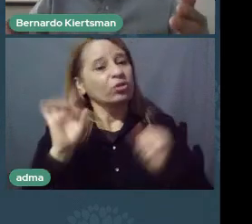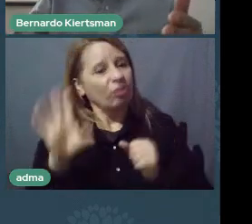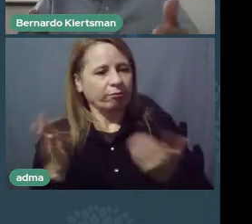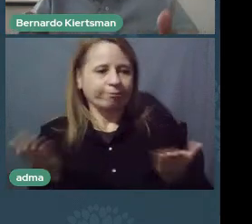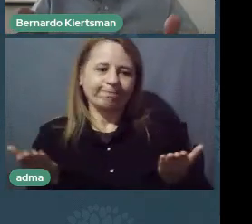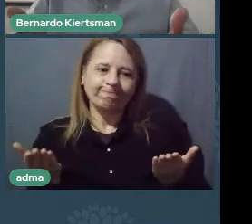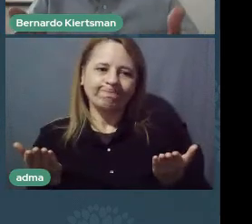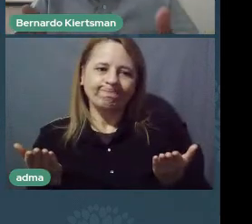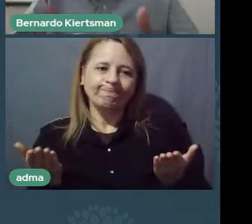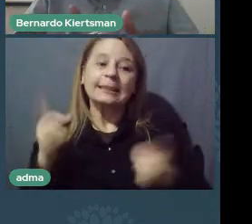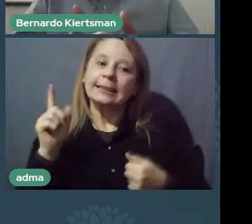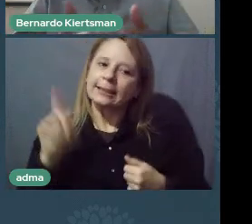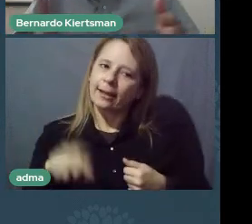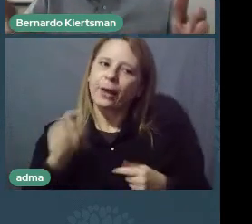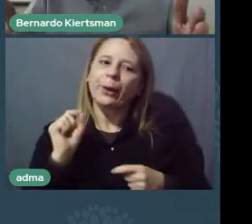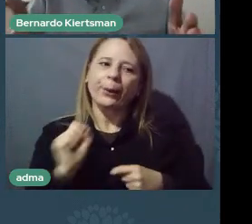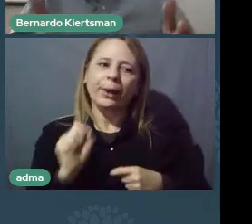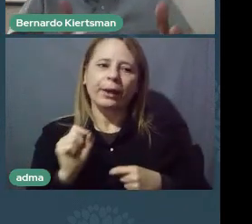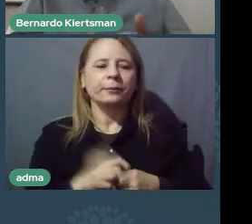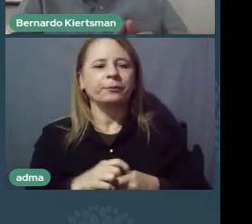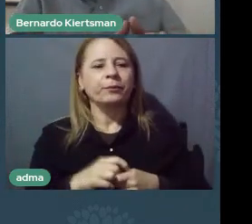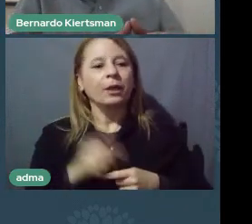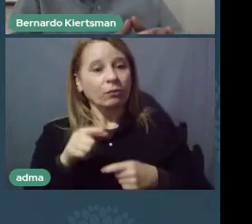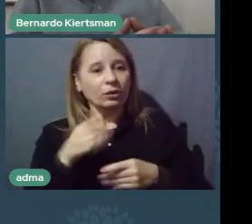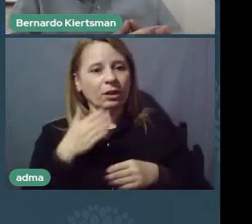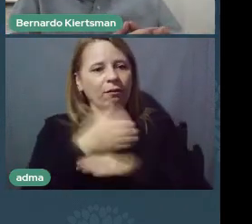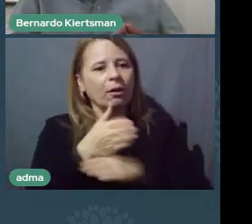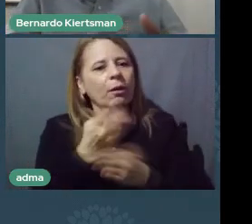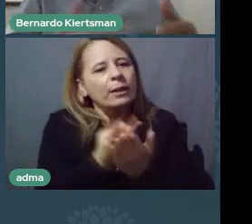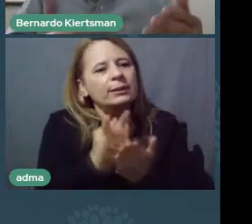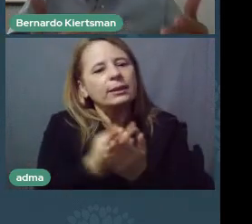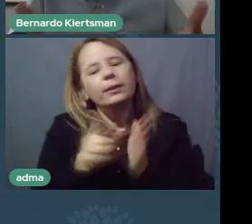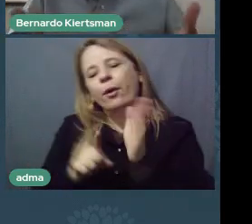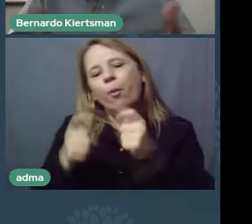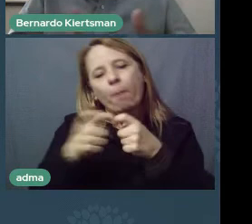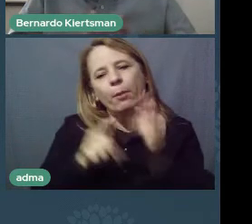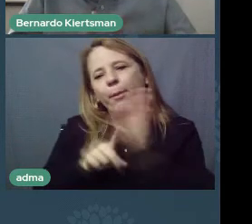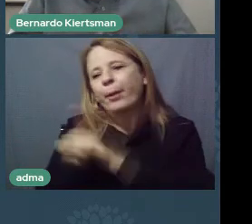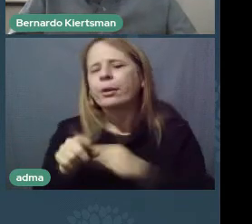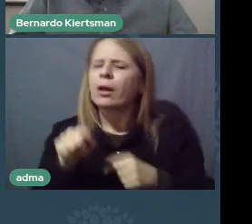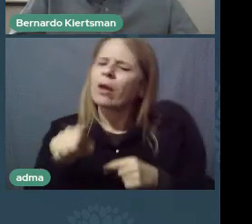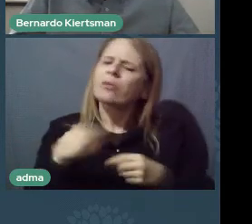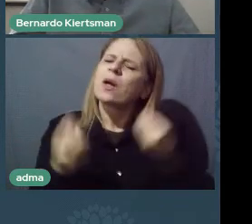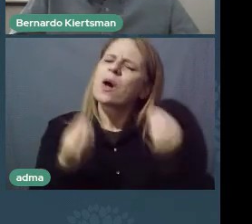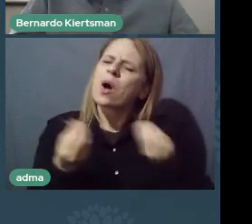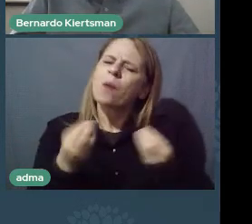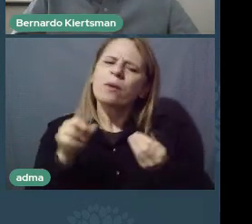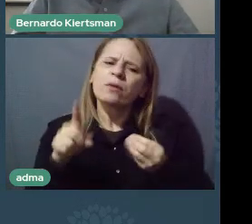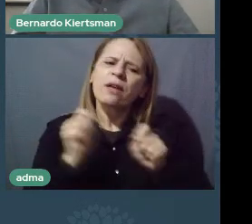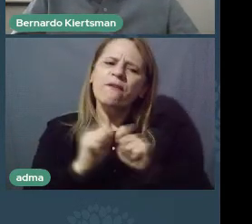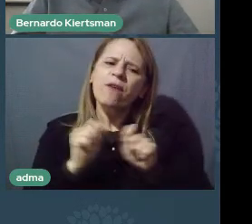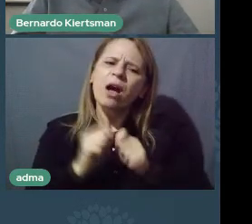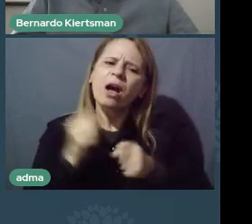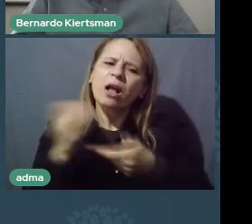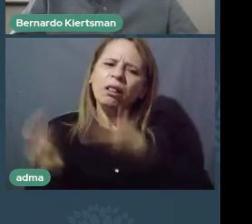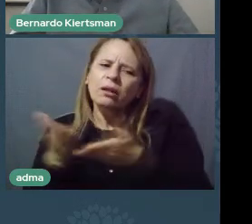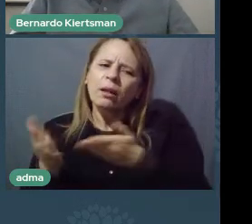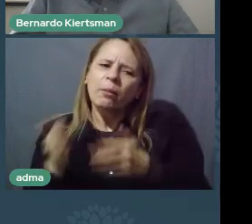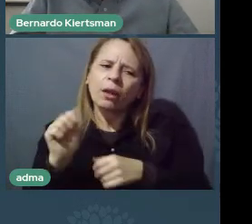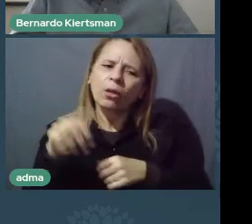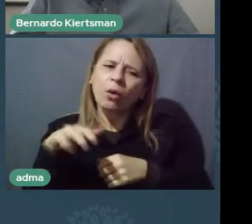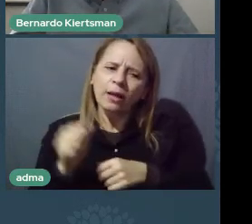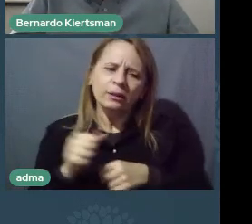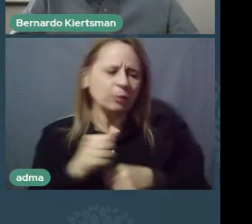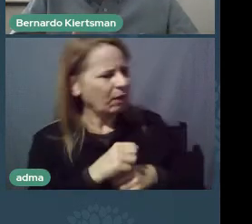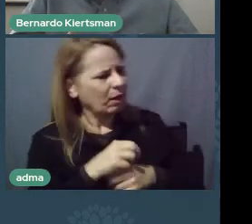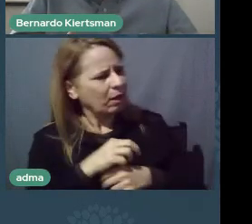aquela história, né, de você chegar para um paciente e perguntar para ele: como é, você está fazendo tratamento para a sua asma? Ele